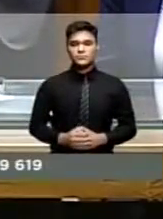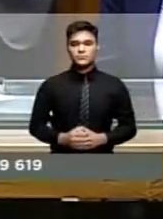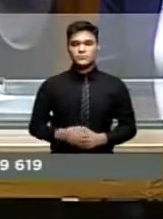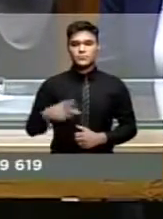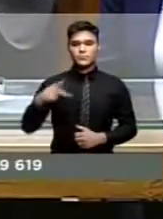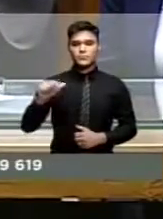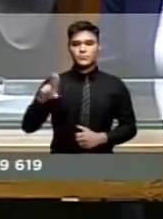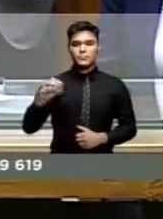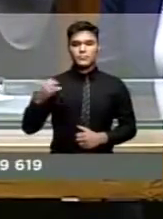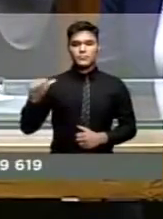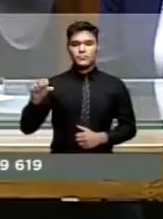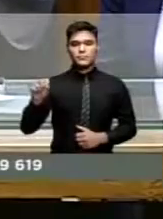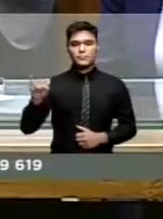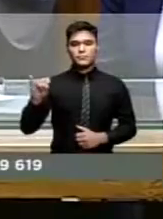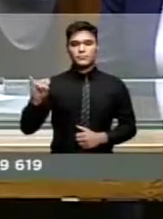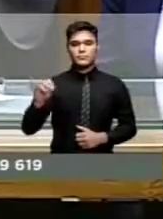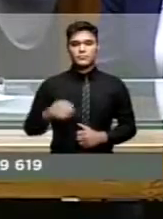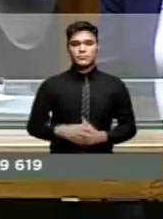Paulo Aze,